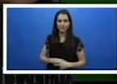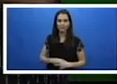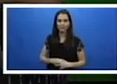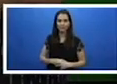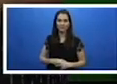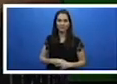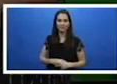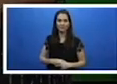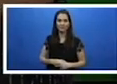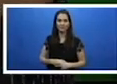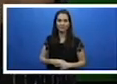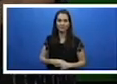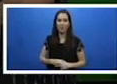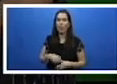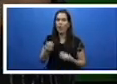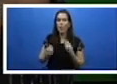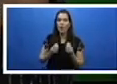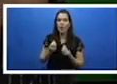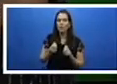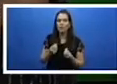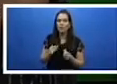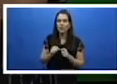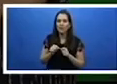burro. Vamos ver como seria a modificação?